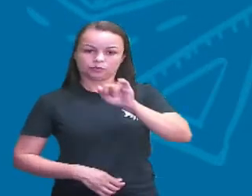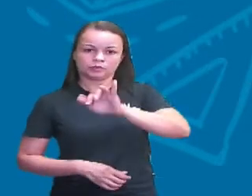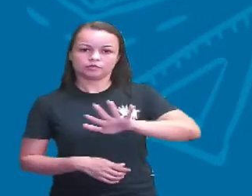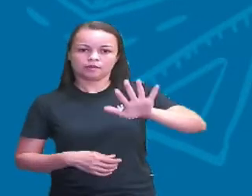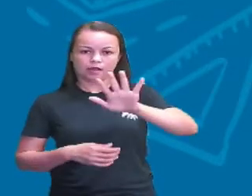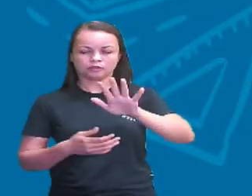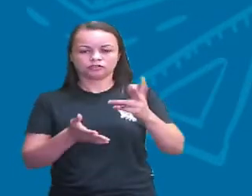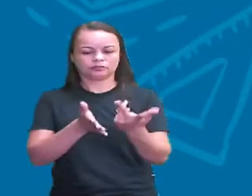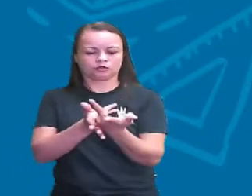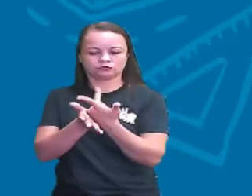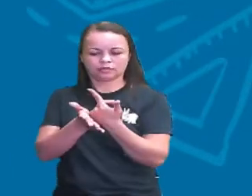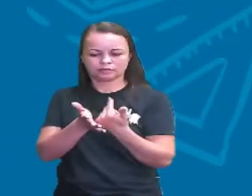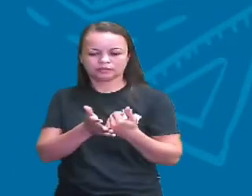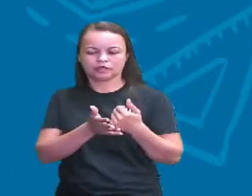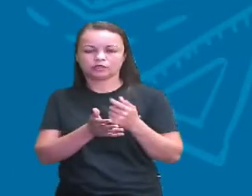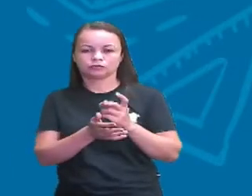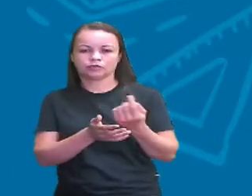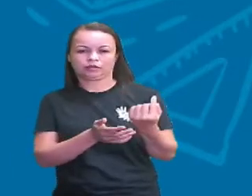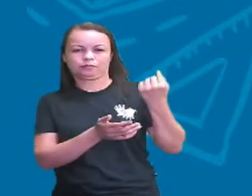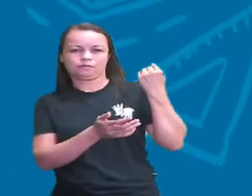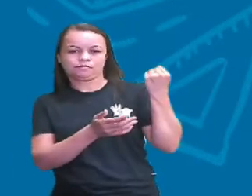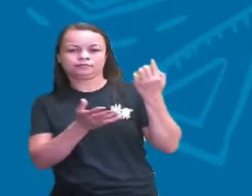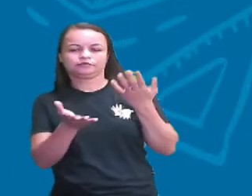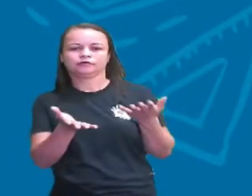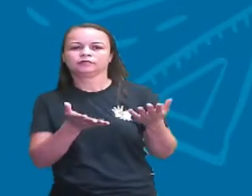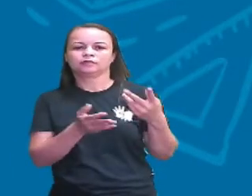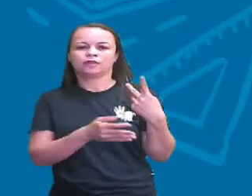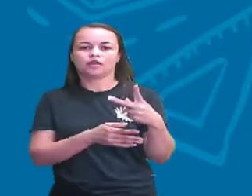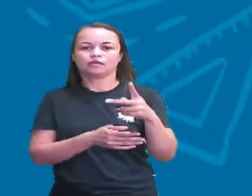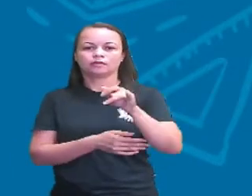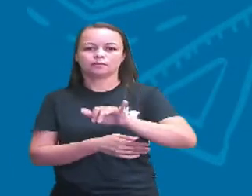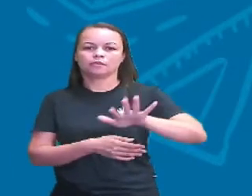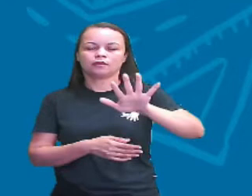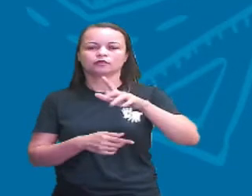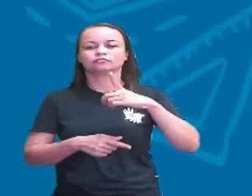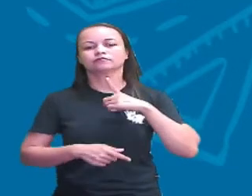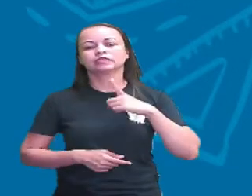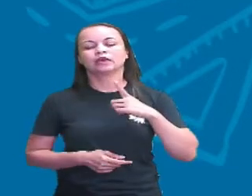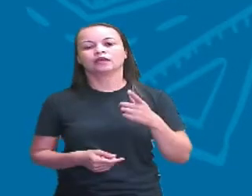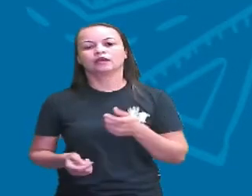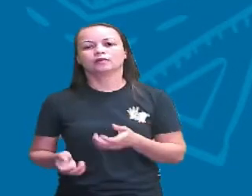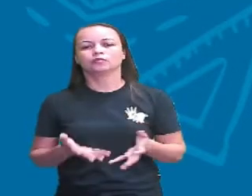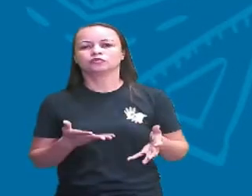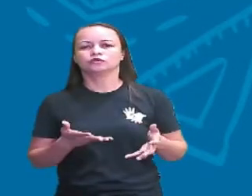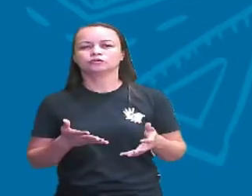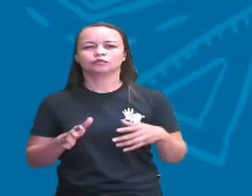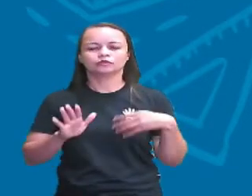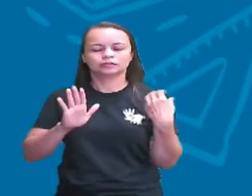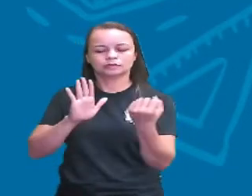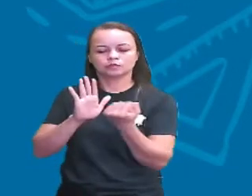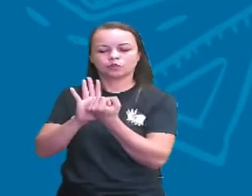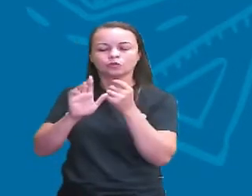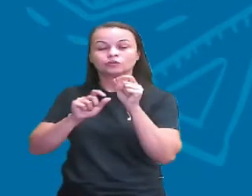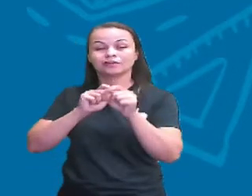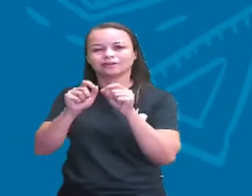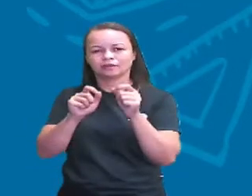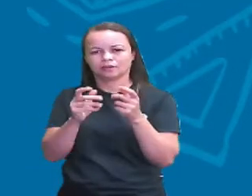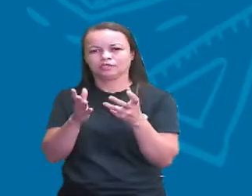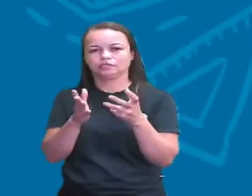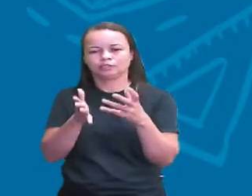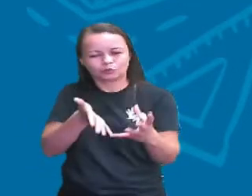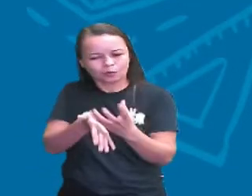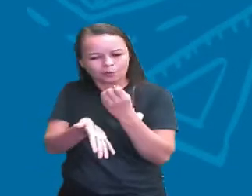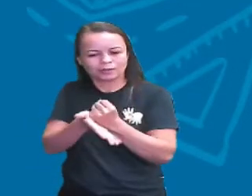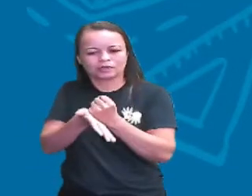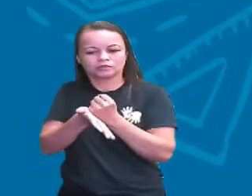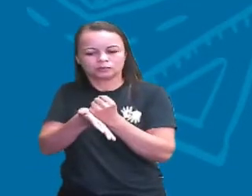época, até um desenho daquela época. Nessa imagem, nós temos simbolizado essa relação de dominação,